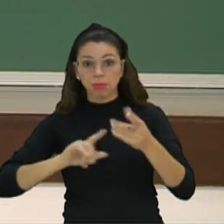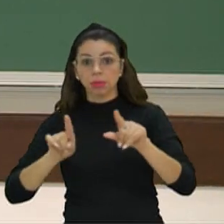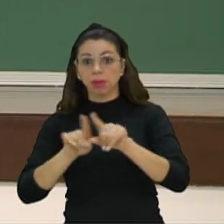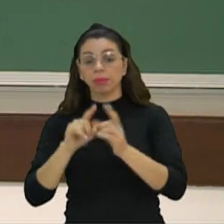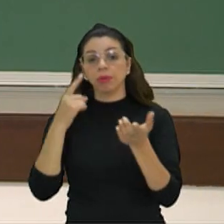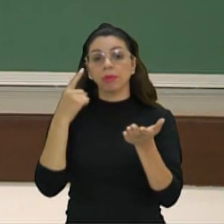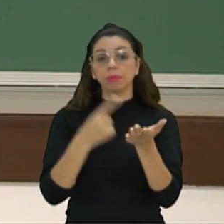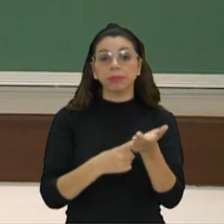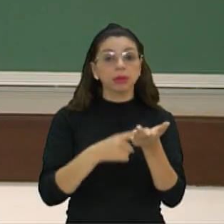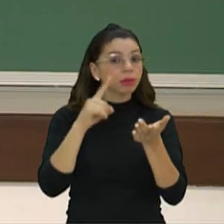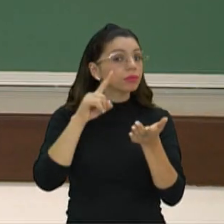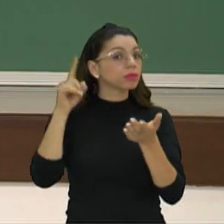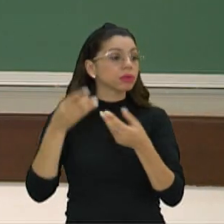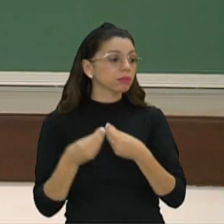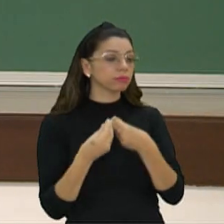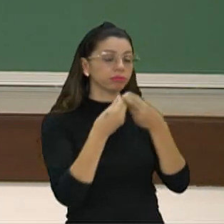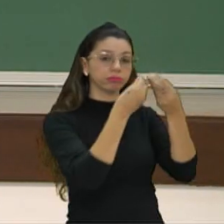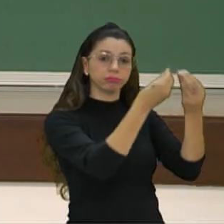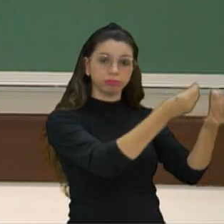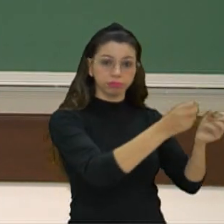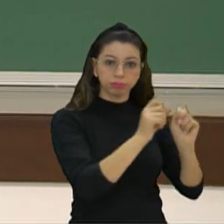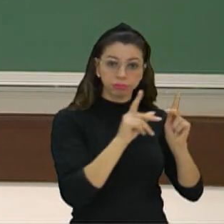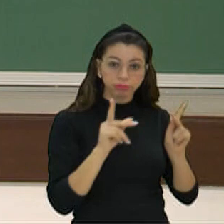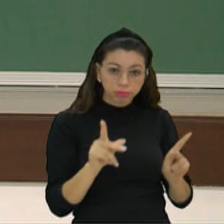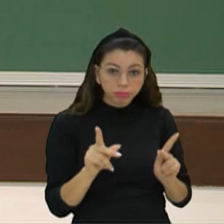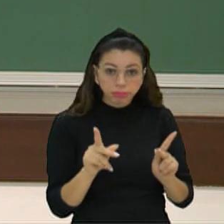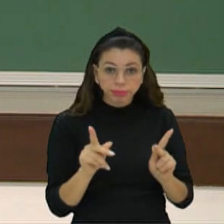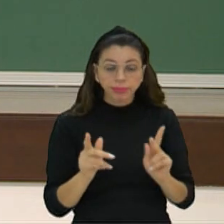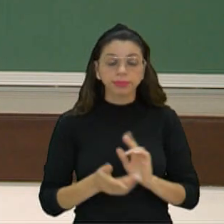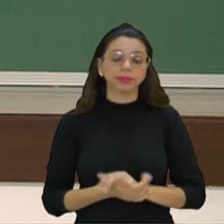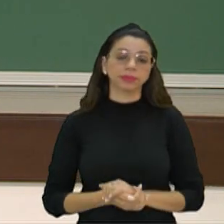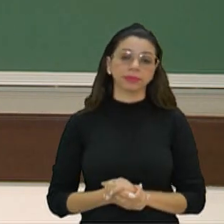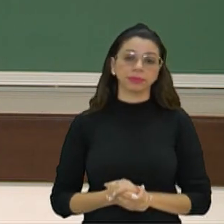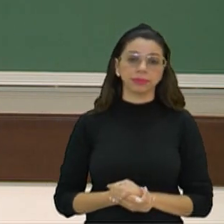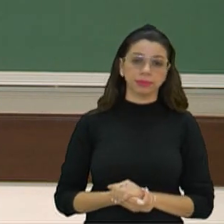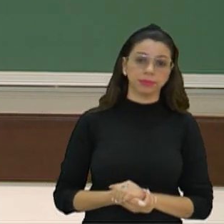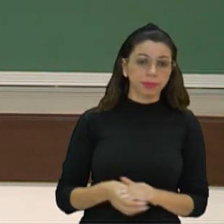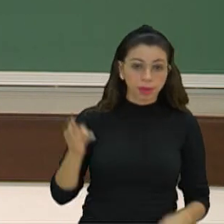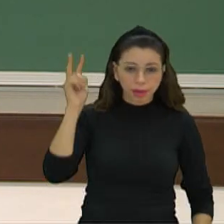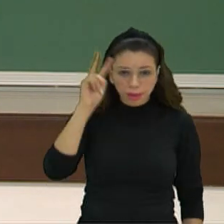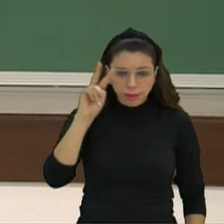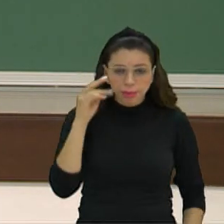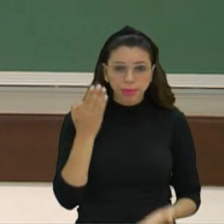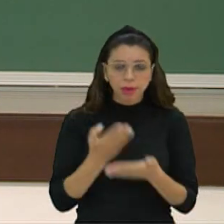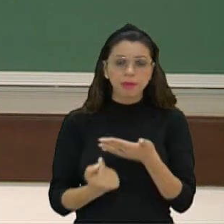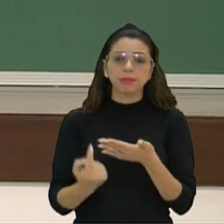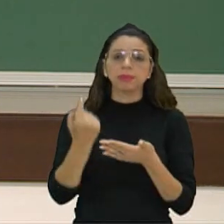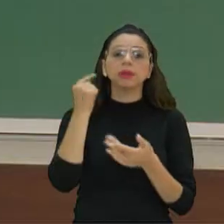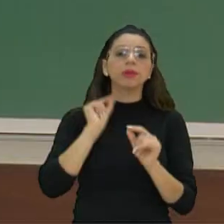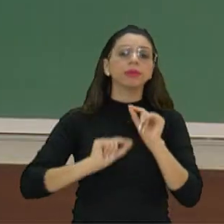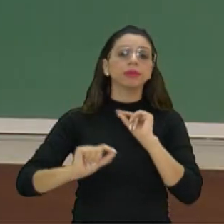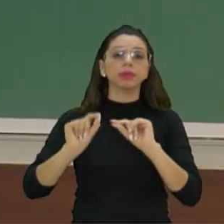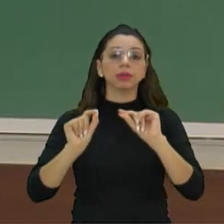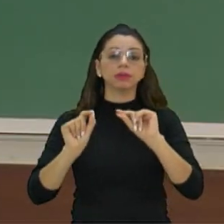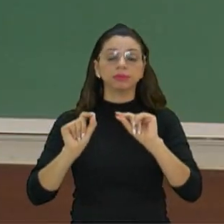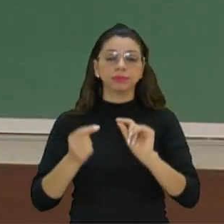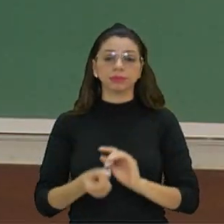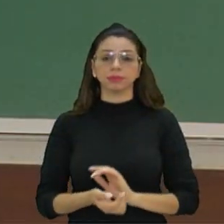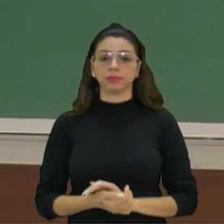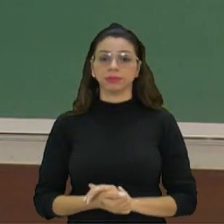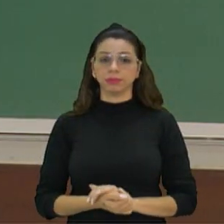entregar depois das atividades realizadas, beleza? E aí, lembra o que a gente viu na aula passada? Veja comigo aqui,